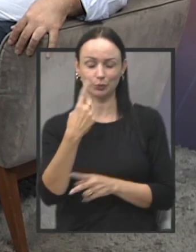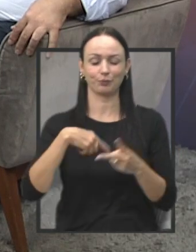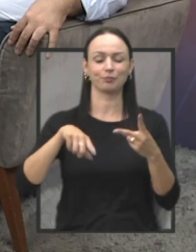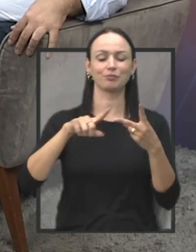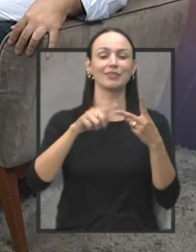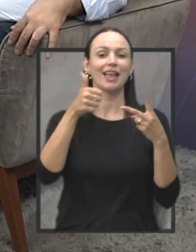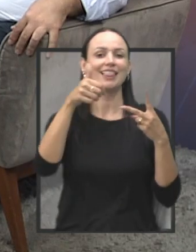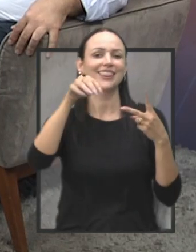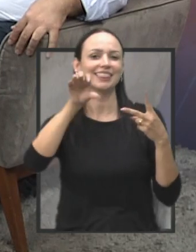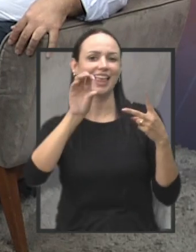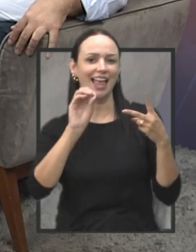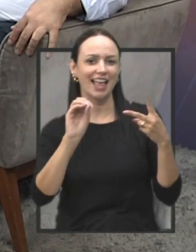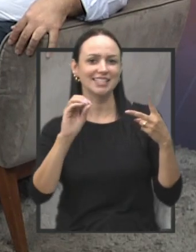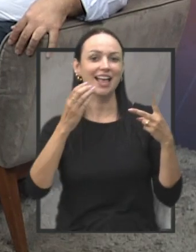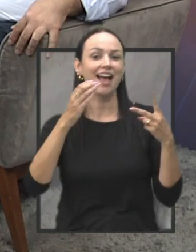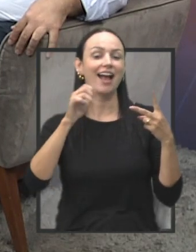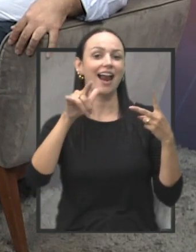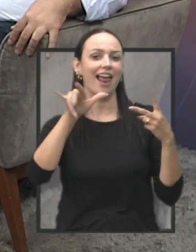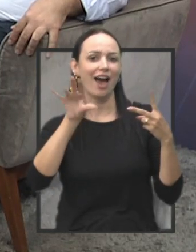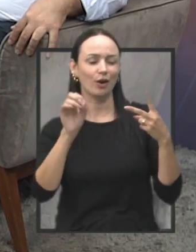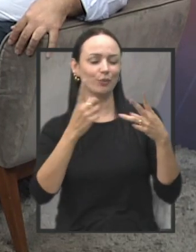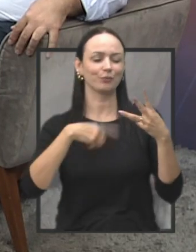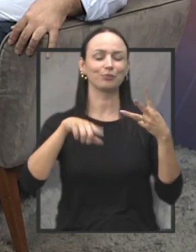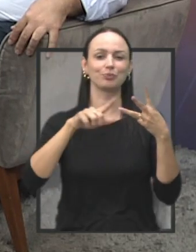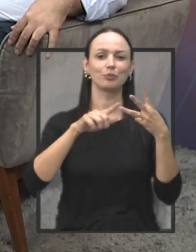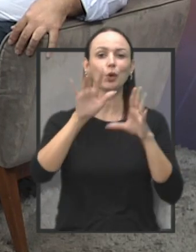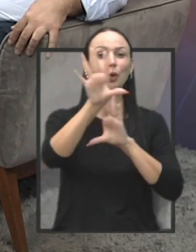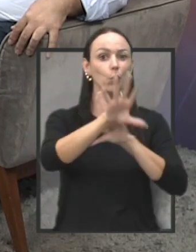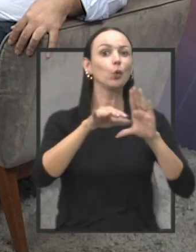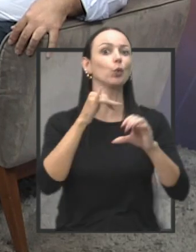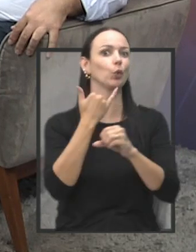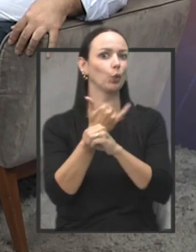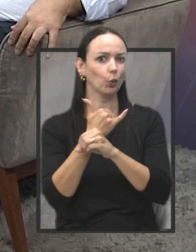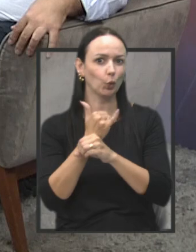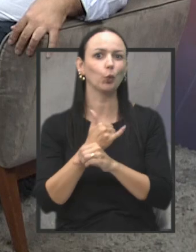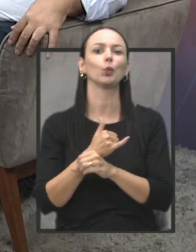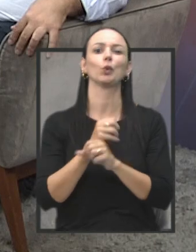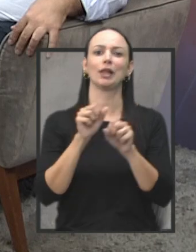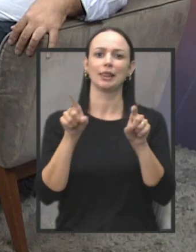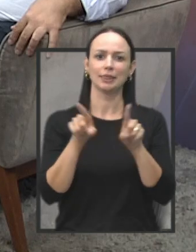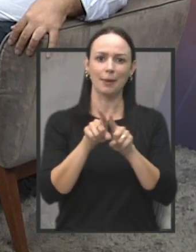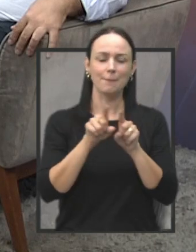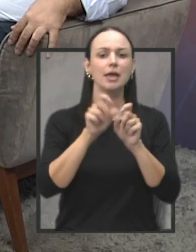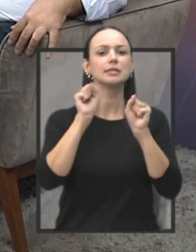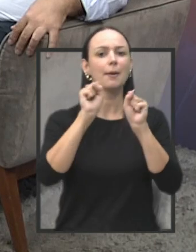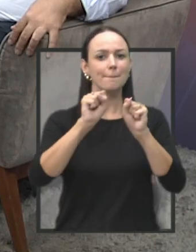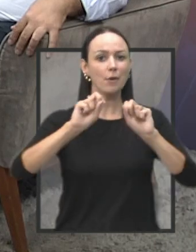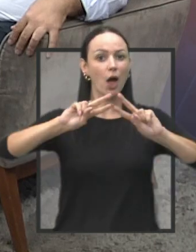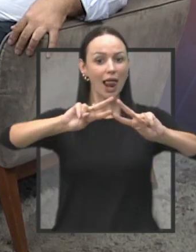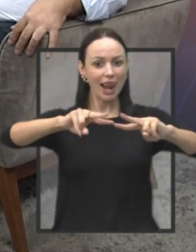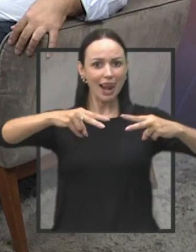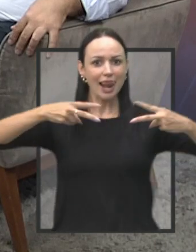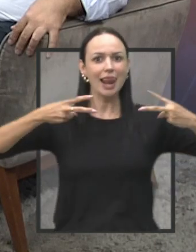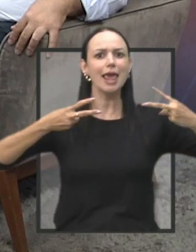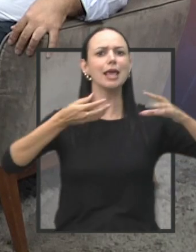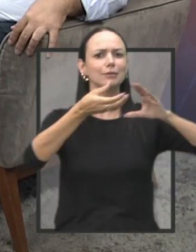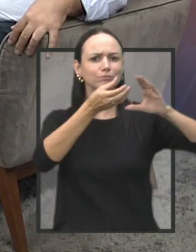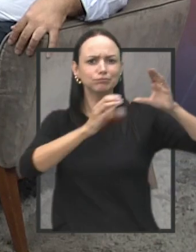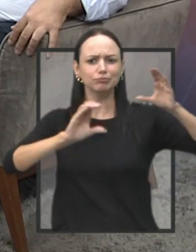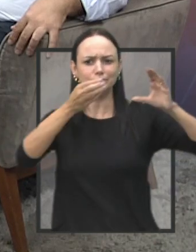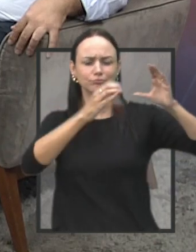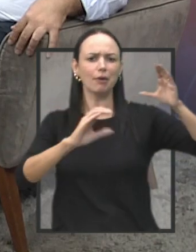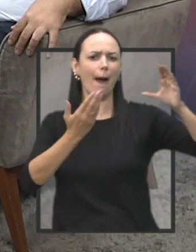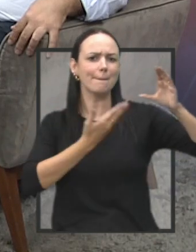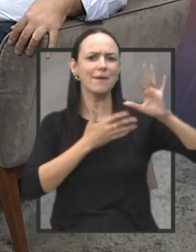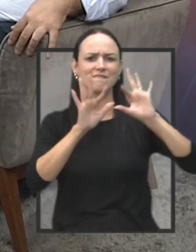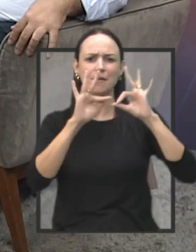também no canal 10 da Claronet, no YouTube. Também pode ser compartilhado o link desta entrevista com amigos, familiares,